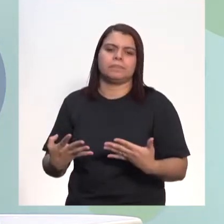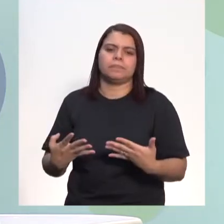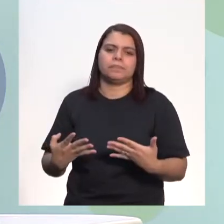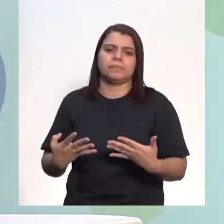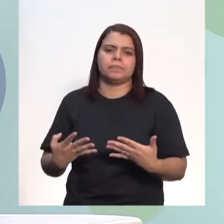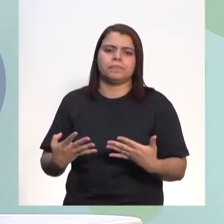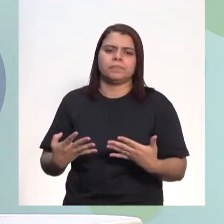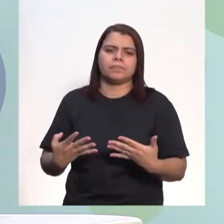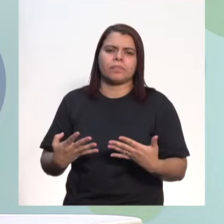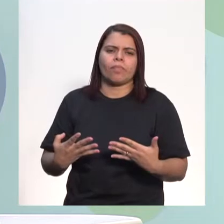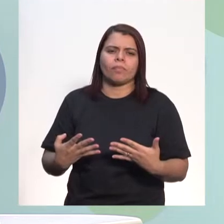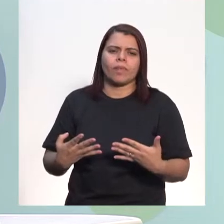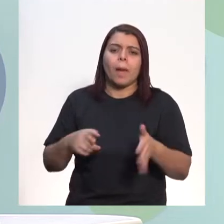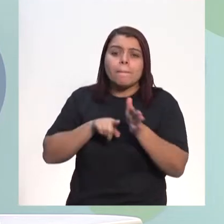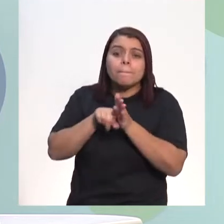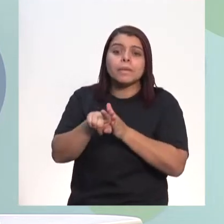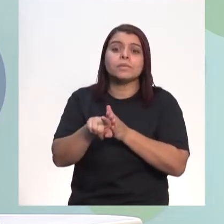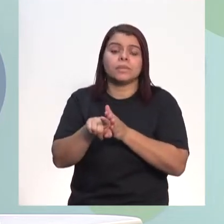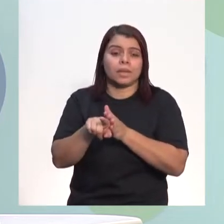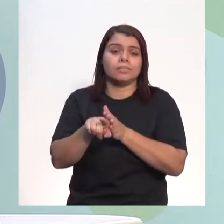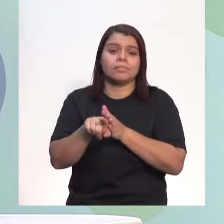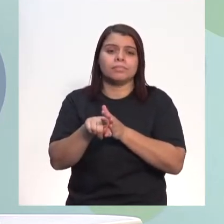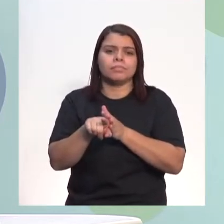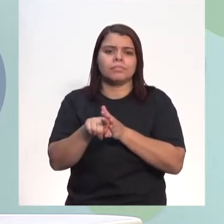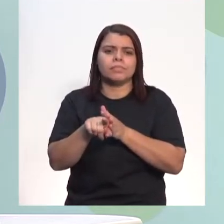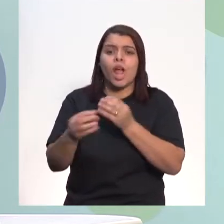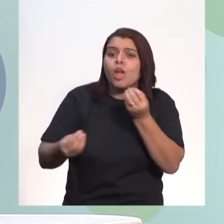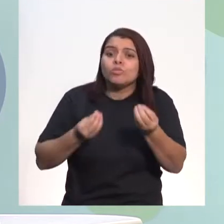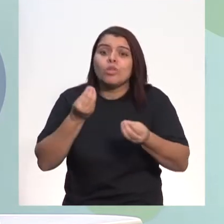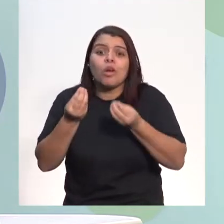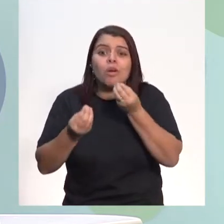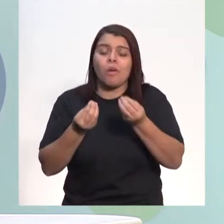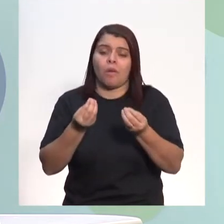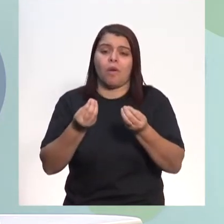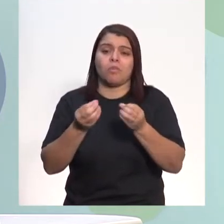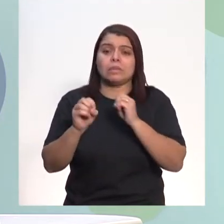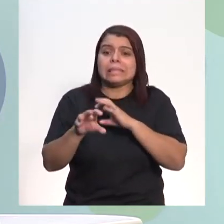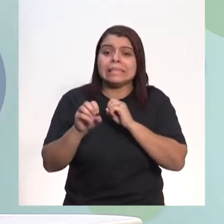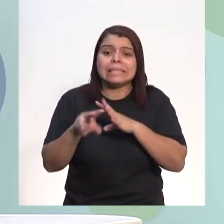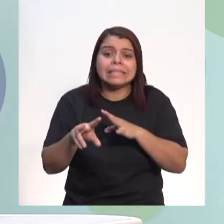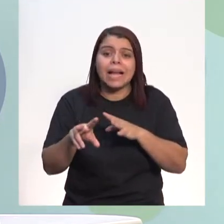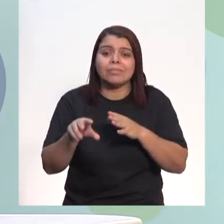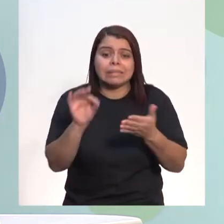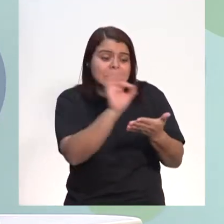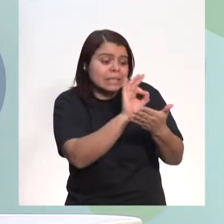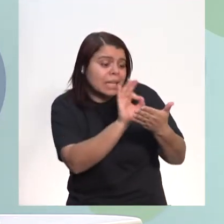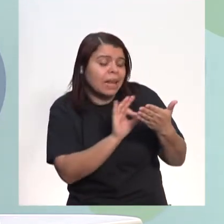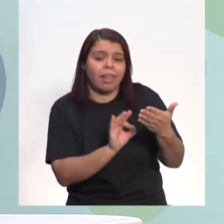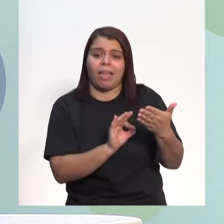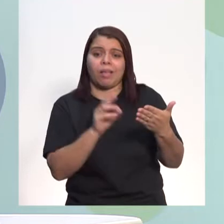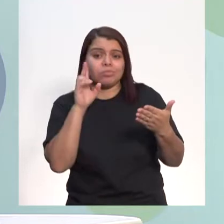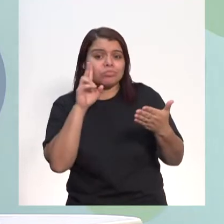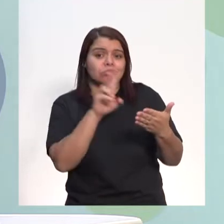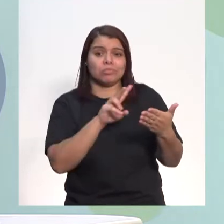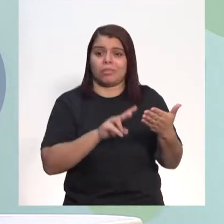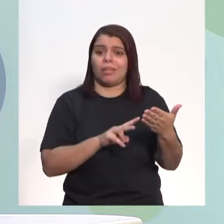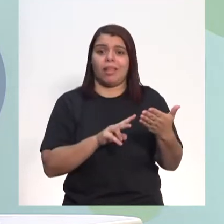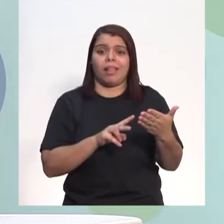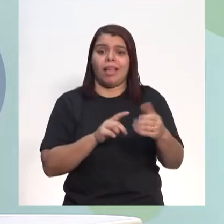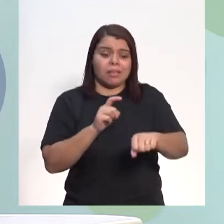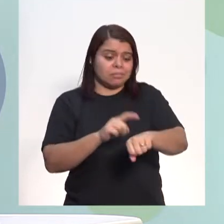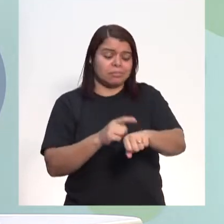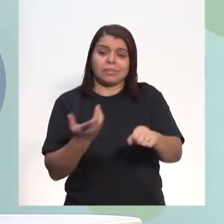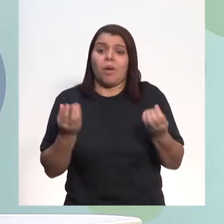mencionar, eles perguntaram sobre essa questão de como alfabetizar nessa situação, né? A preocupação com a